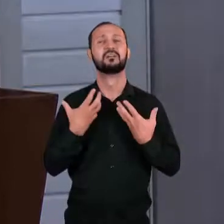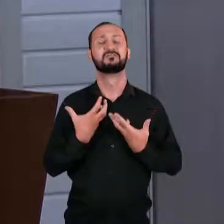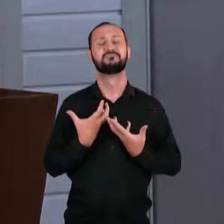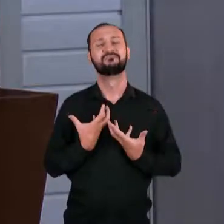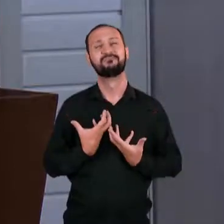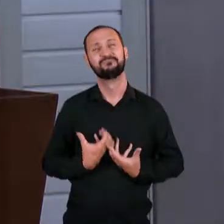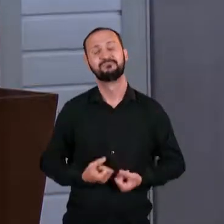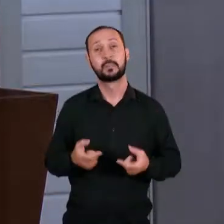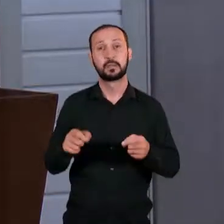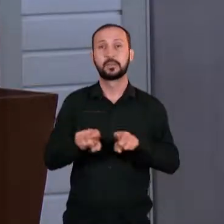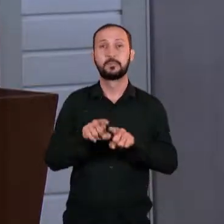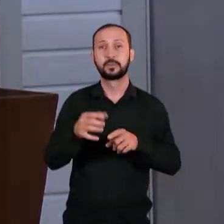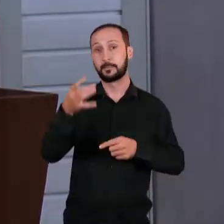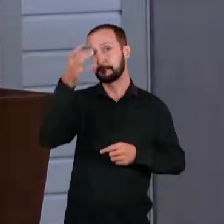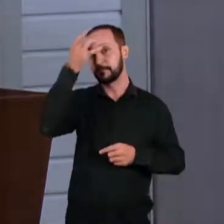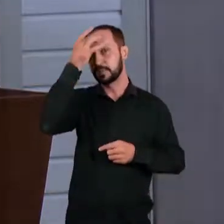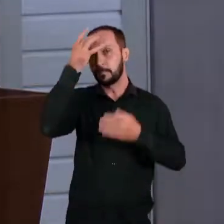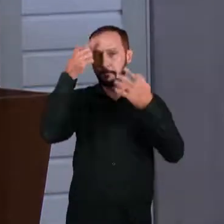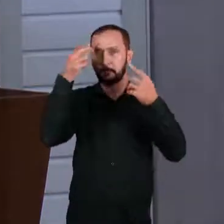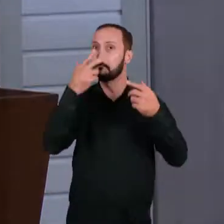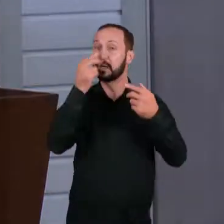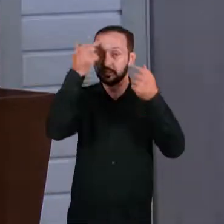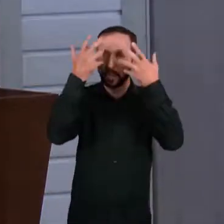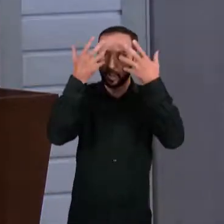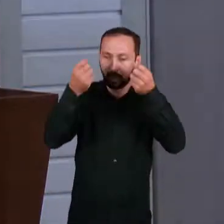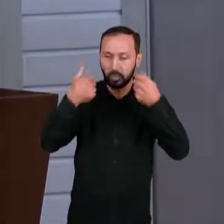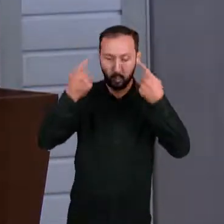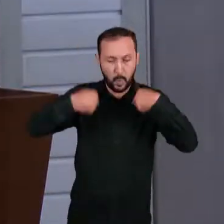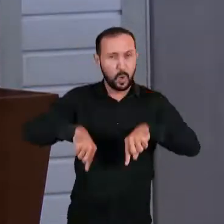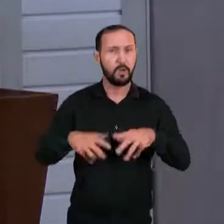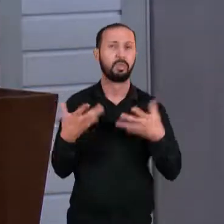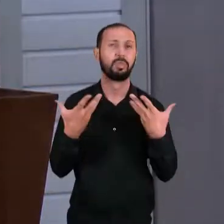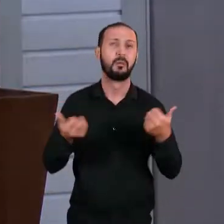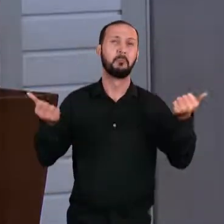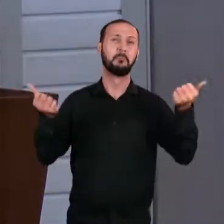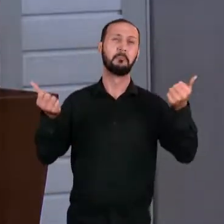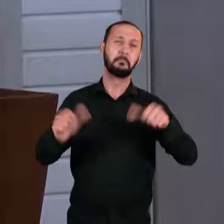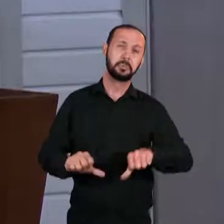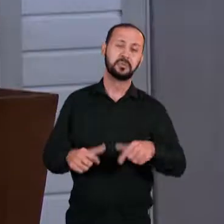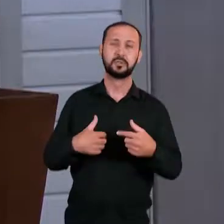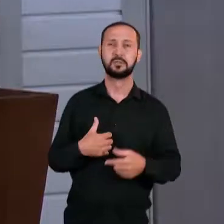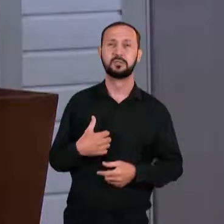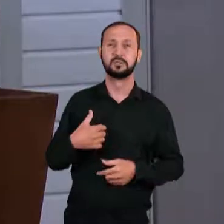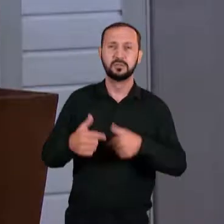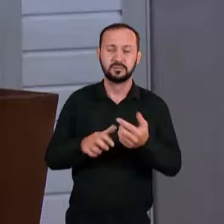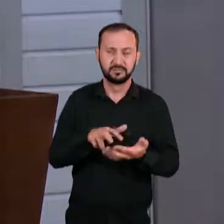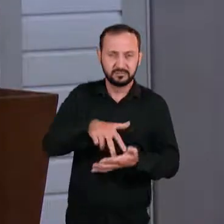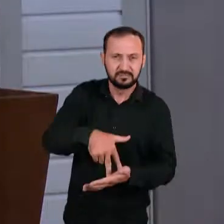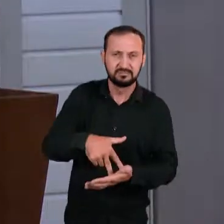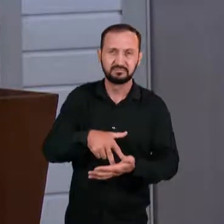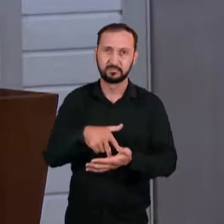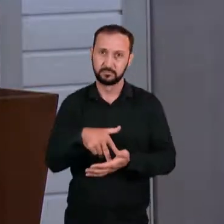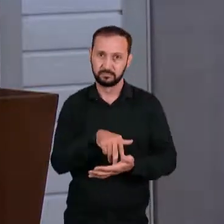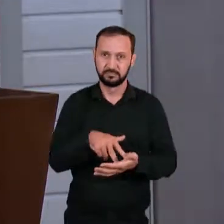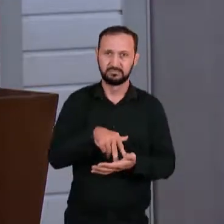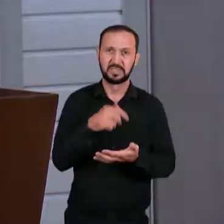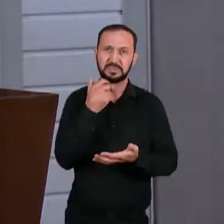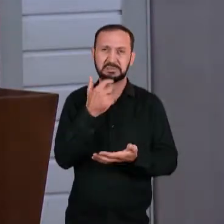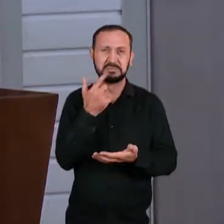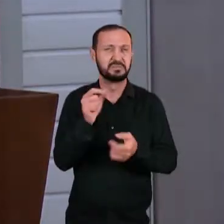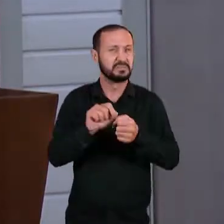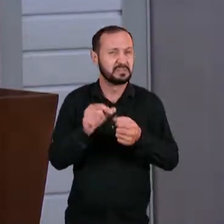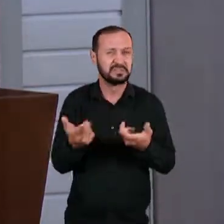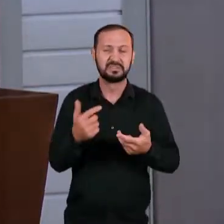tanto psíquico, né, mental, quanto físico. Então, uma sensação de que não vai conseguir ter o cumprimento das atividades, uma sensação